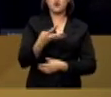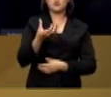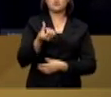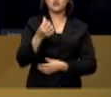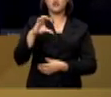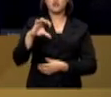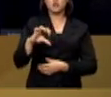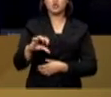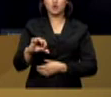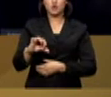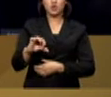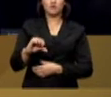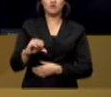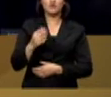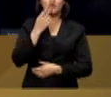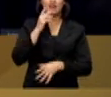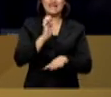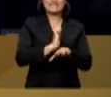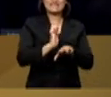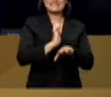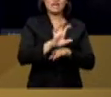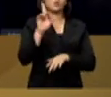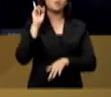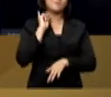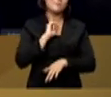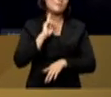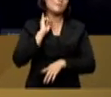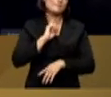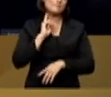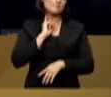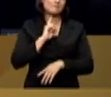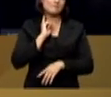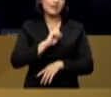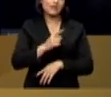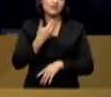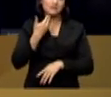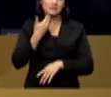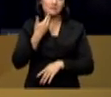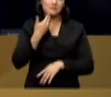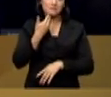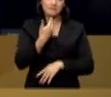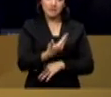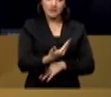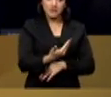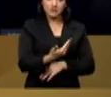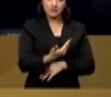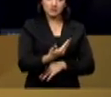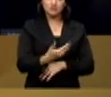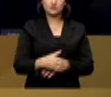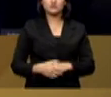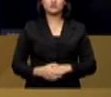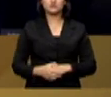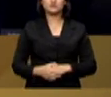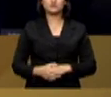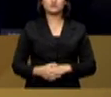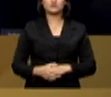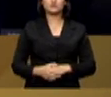autos da DIN 5469, o Estado de Minas Gerais peticiona e aí eu dei um pequeno trecho